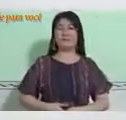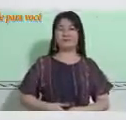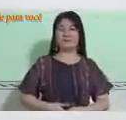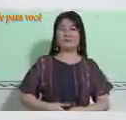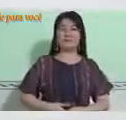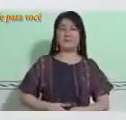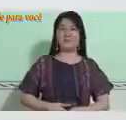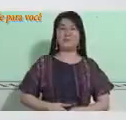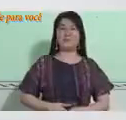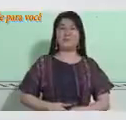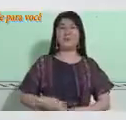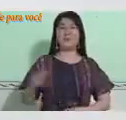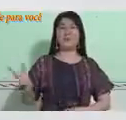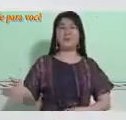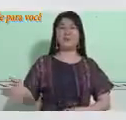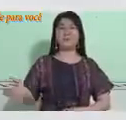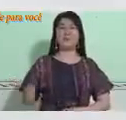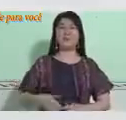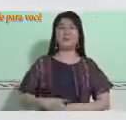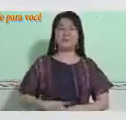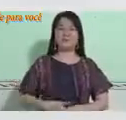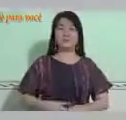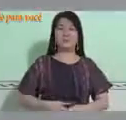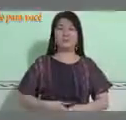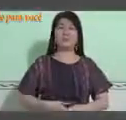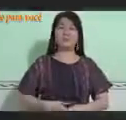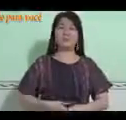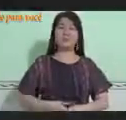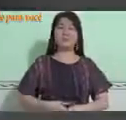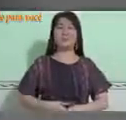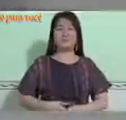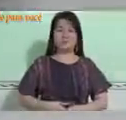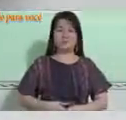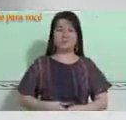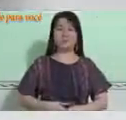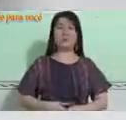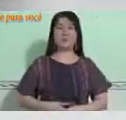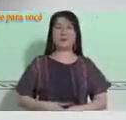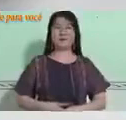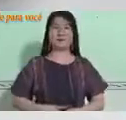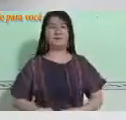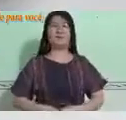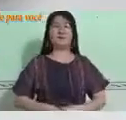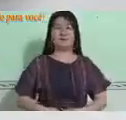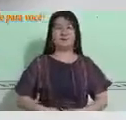pode acontecer em pessoas de qualquer idade, sendo mais comum em idosos.